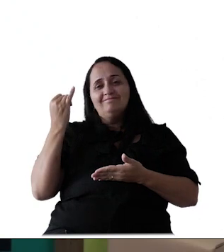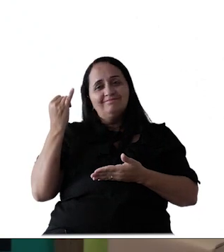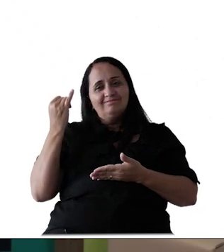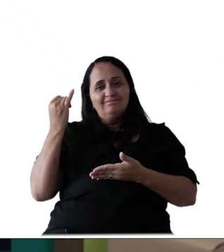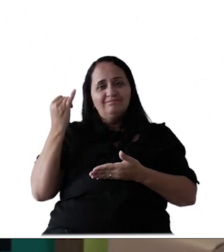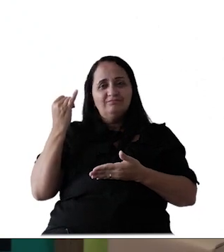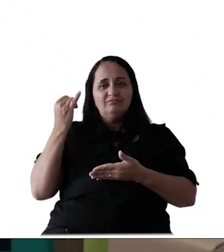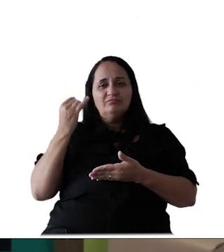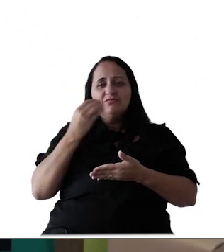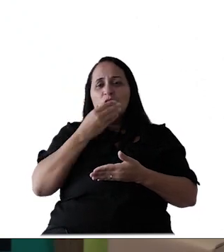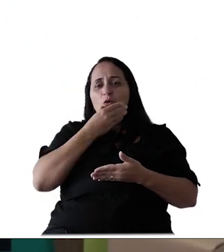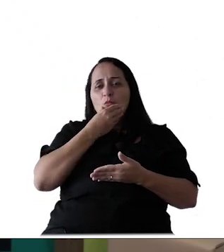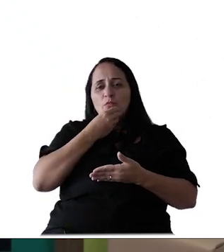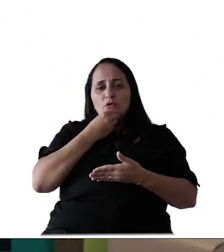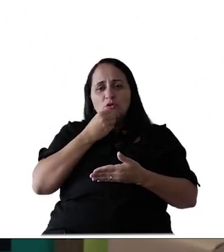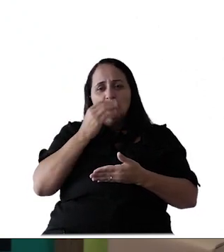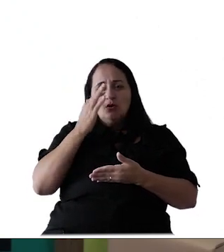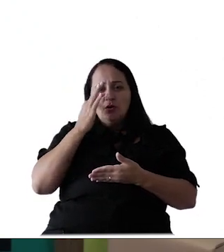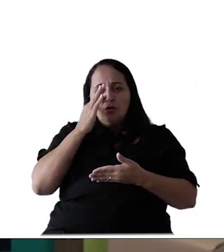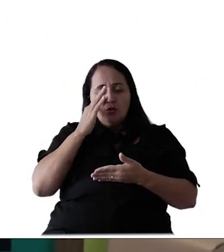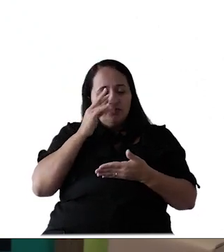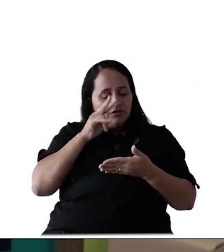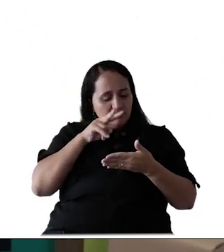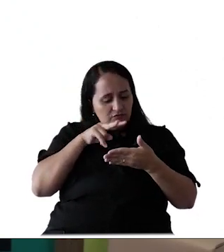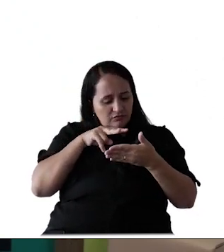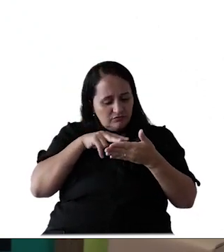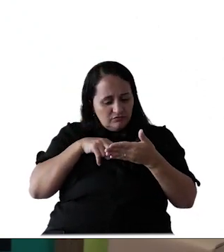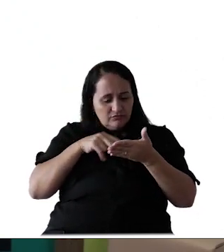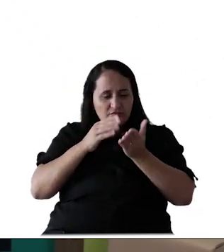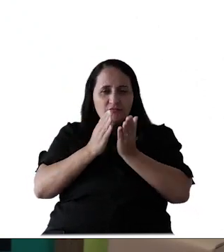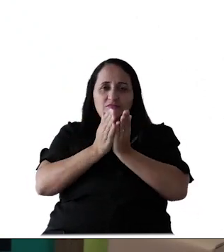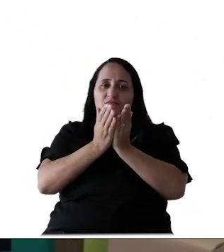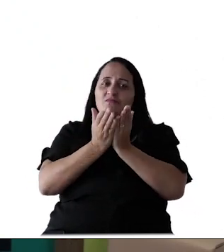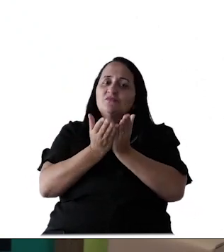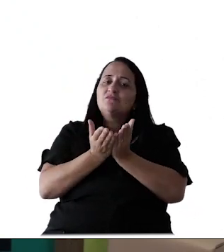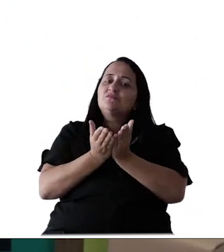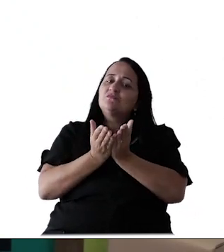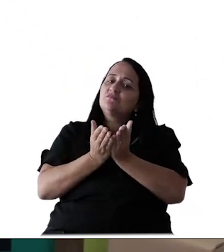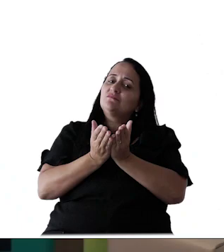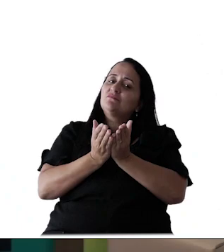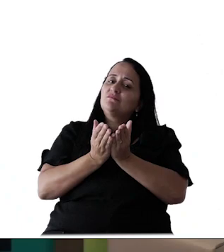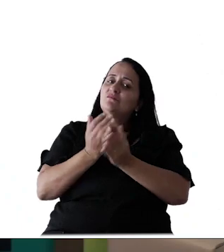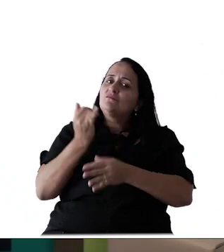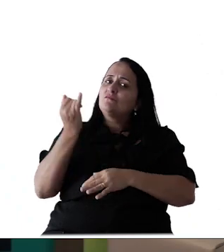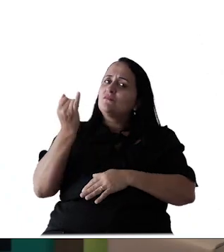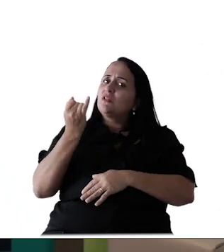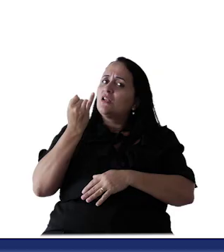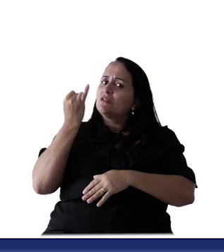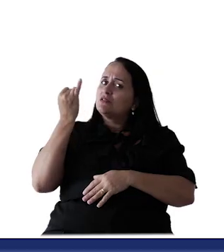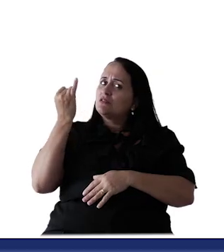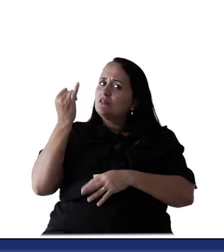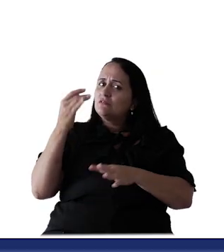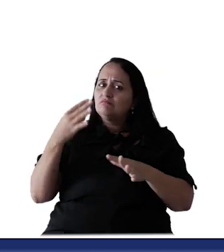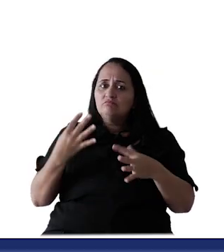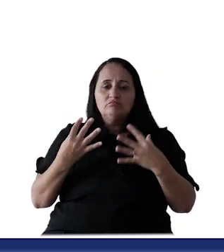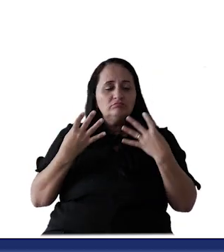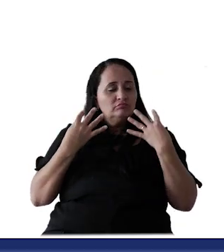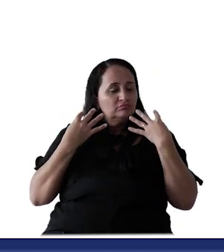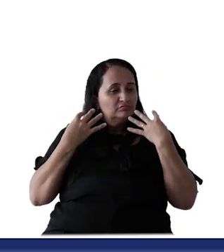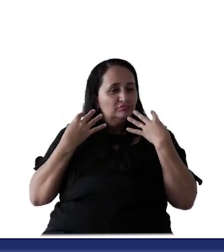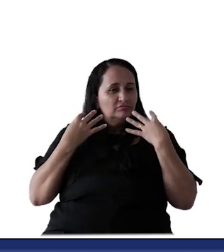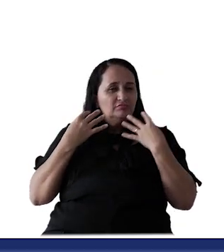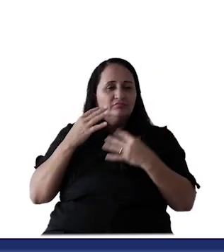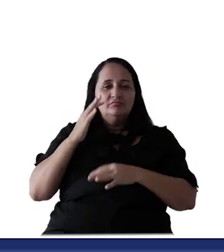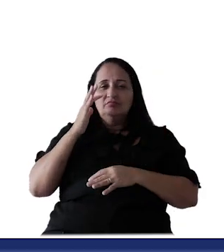esse menino, observou no livro algo muito interessante, algo que lhe chamou a atenção. E